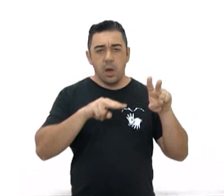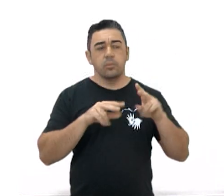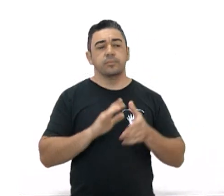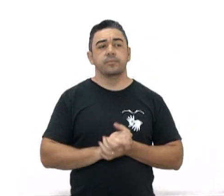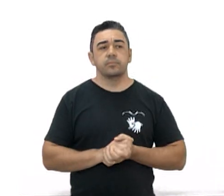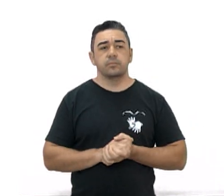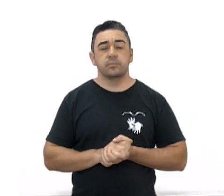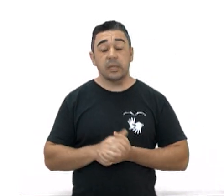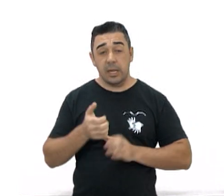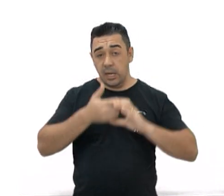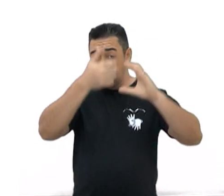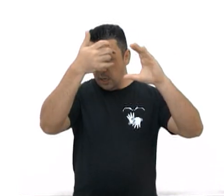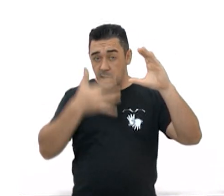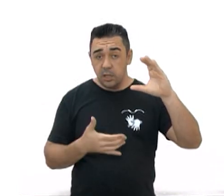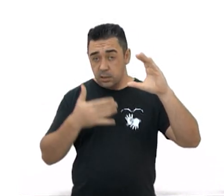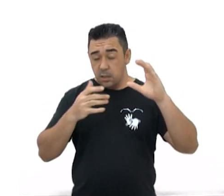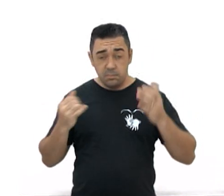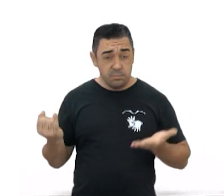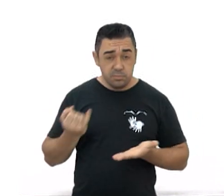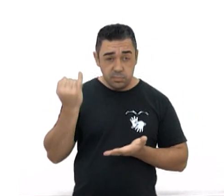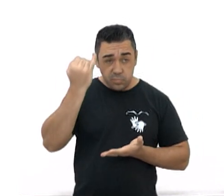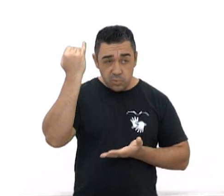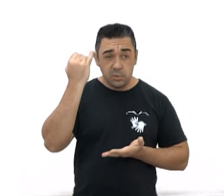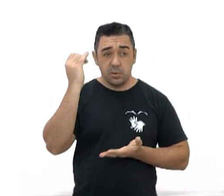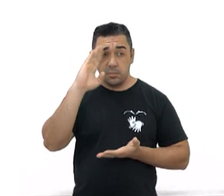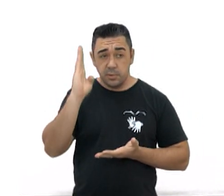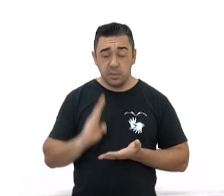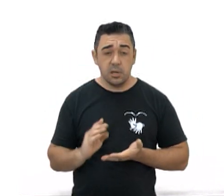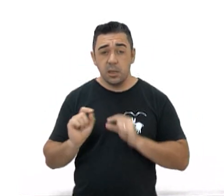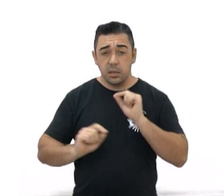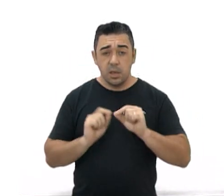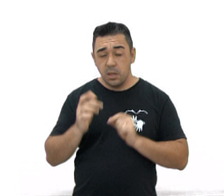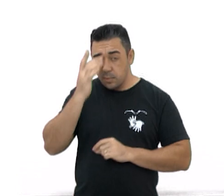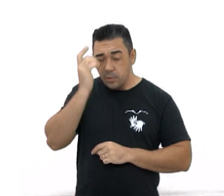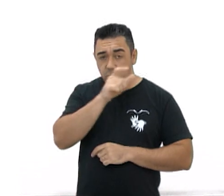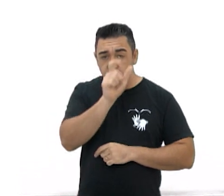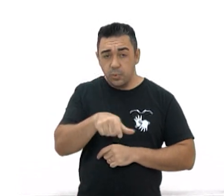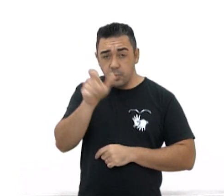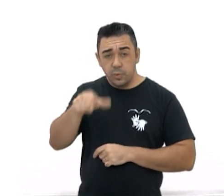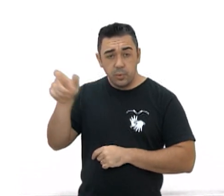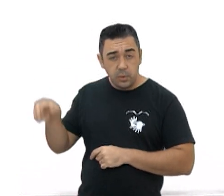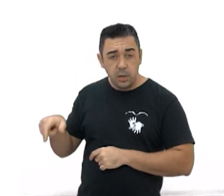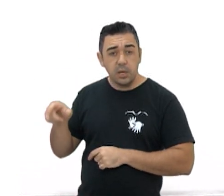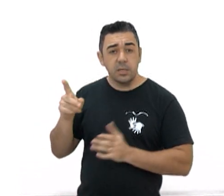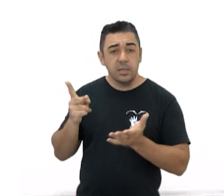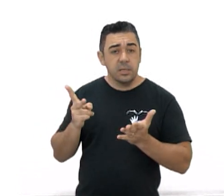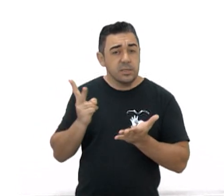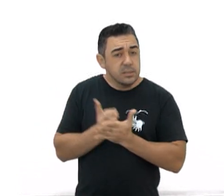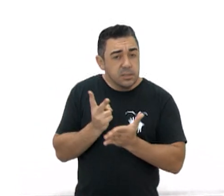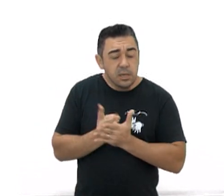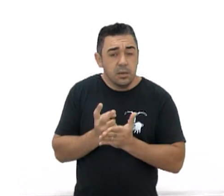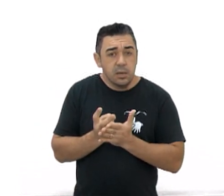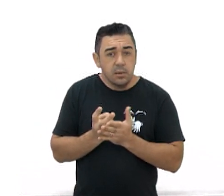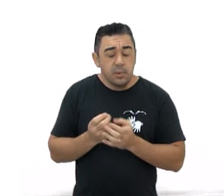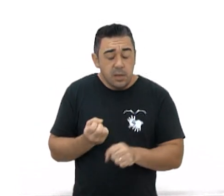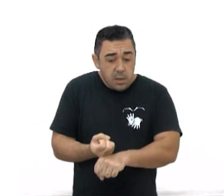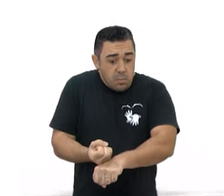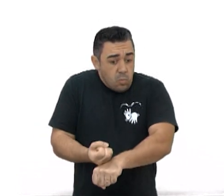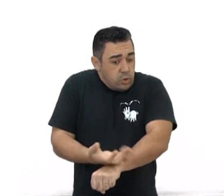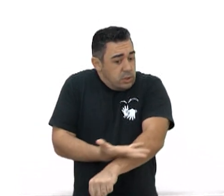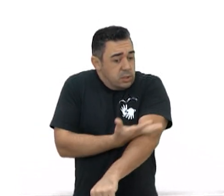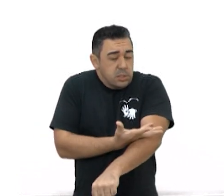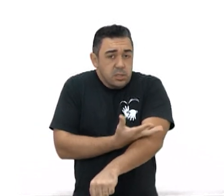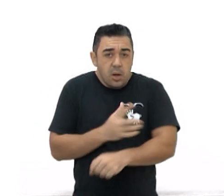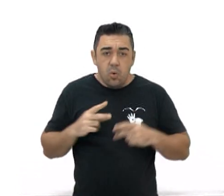E essa é uma das características mais importantes. Os personagens das pinturas e esculturas são carregados de emoções humanas. É tudo muito exagerado.